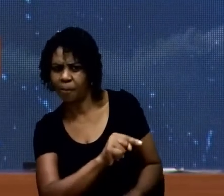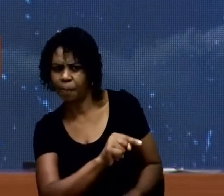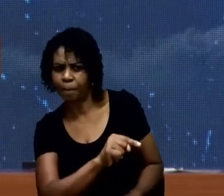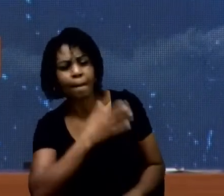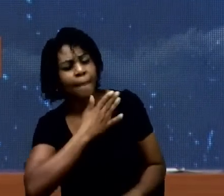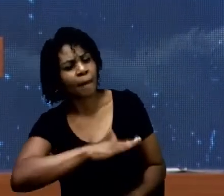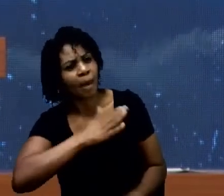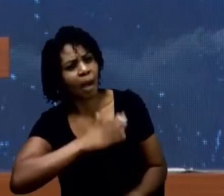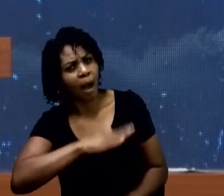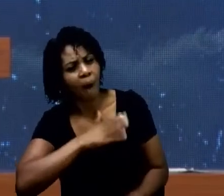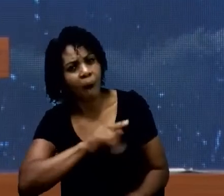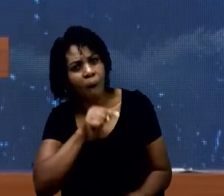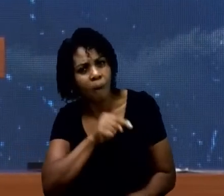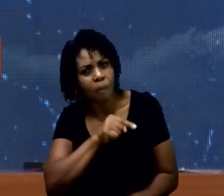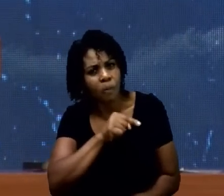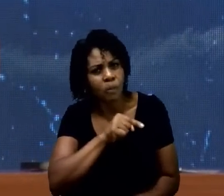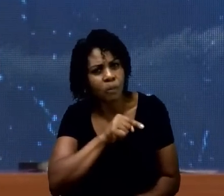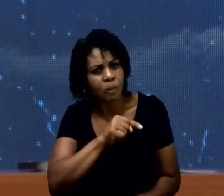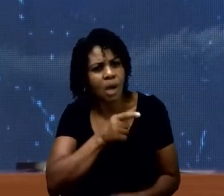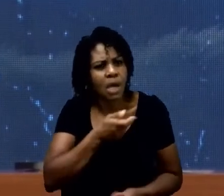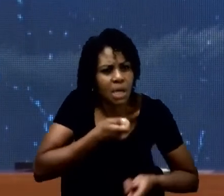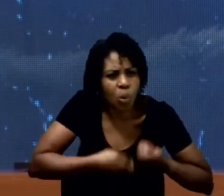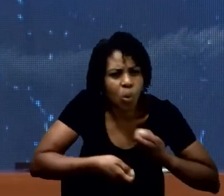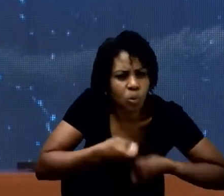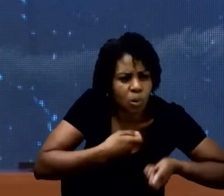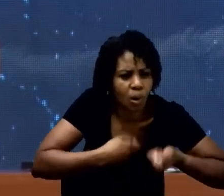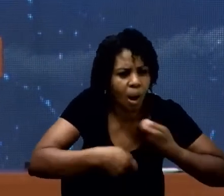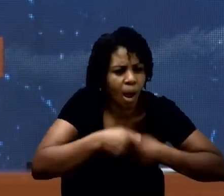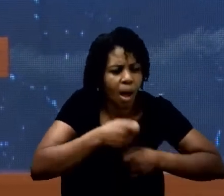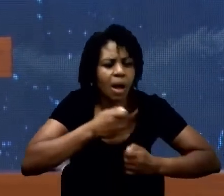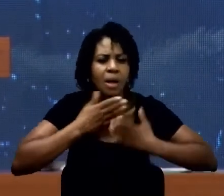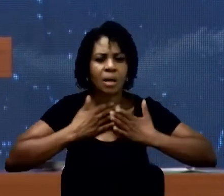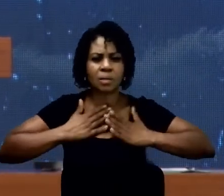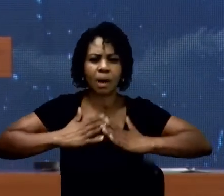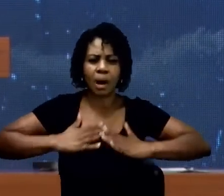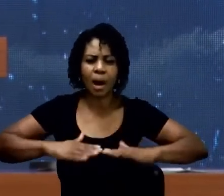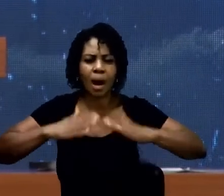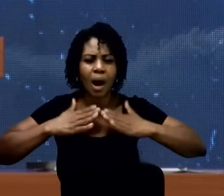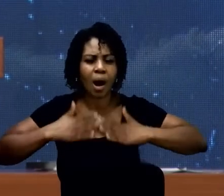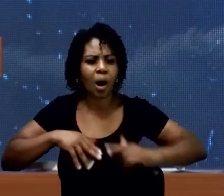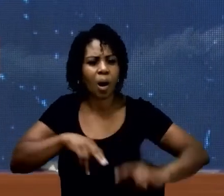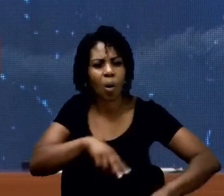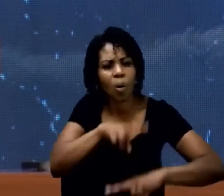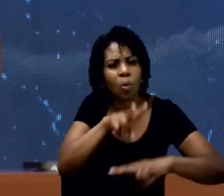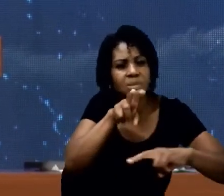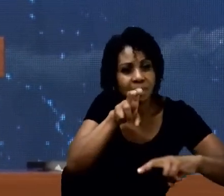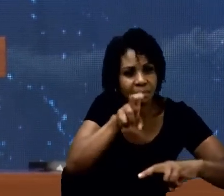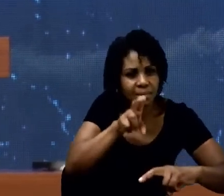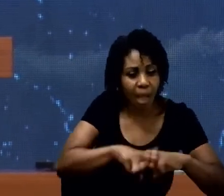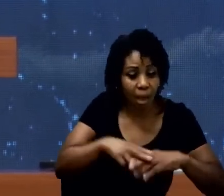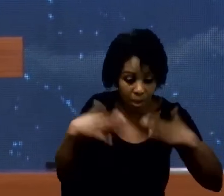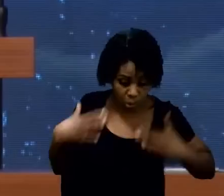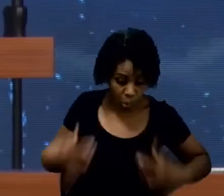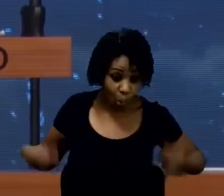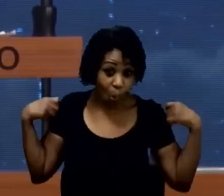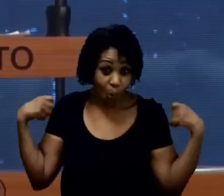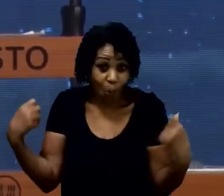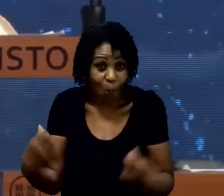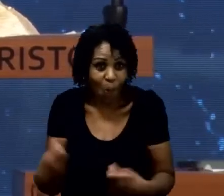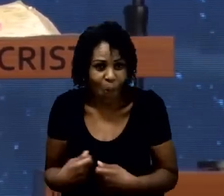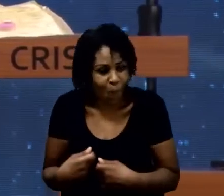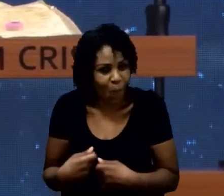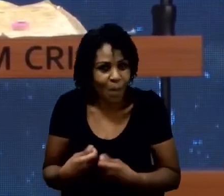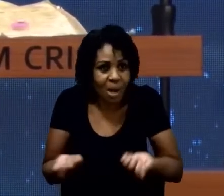Ele estava calmo. Está escrito aqui. Ele estava controlado. Ele estava calmo. Ele estava sentado. Ele estava vestido.